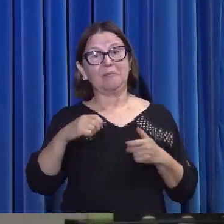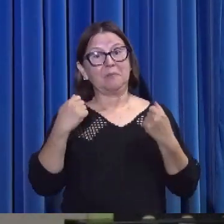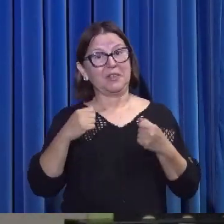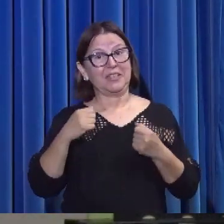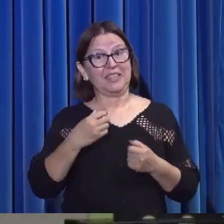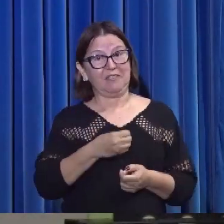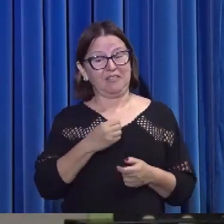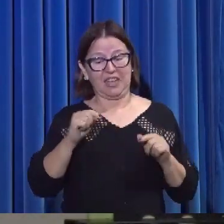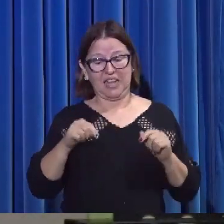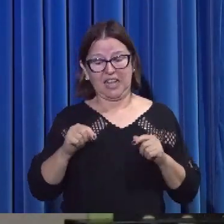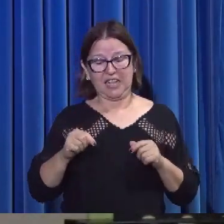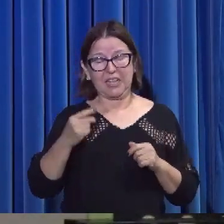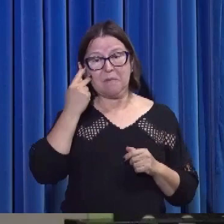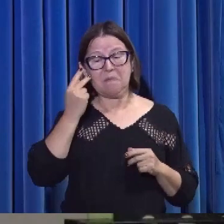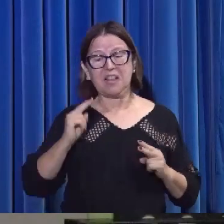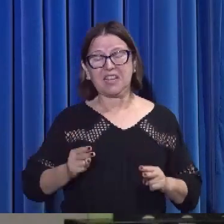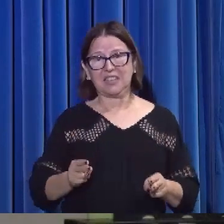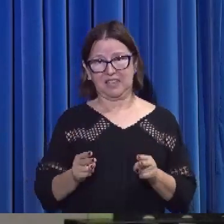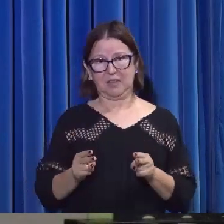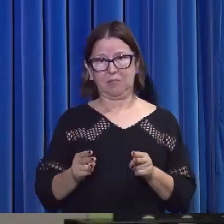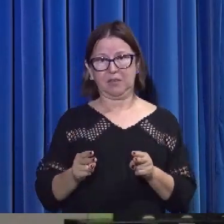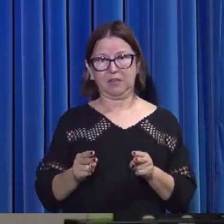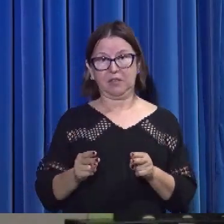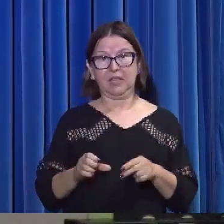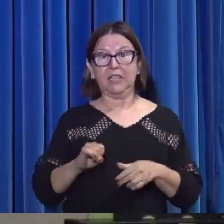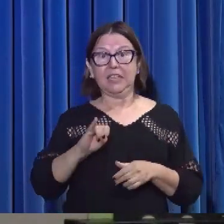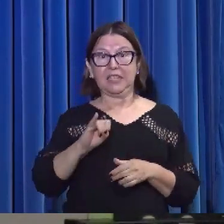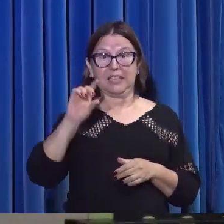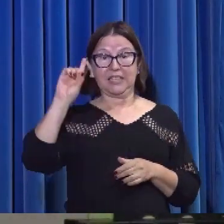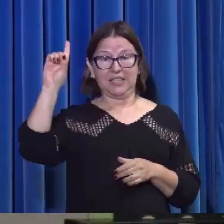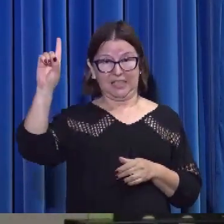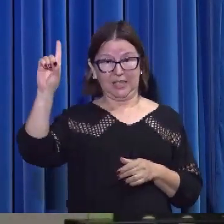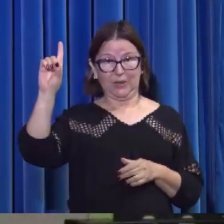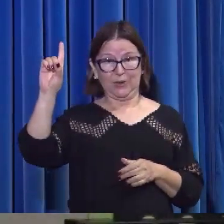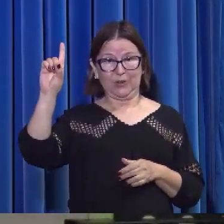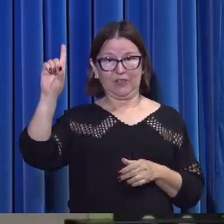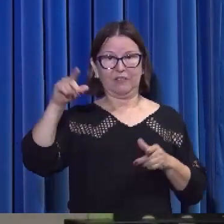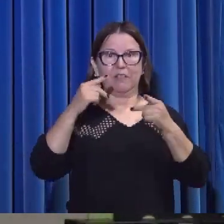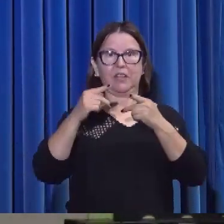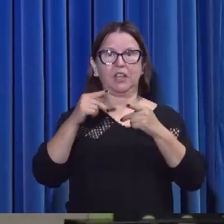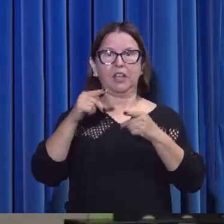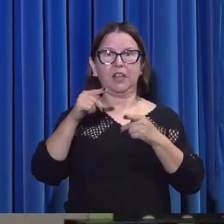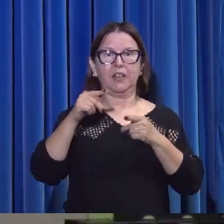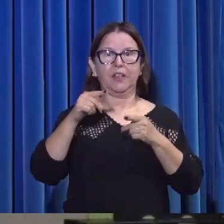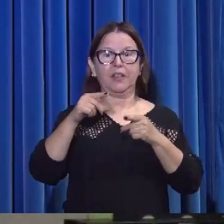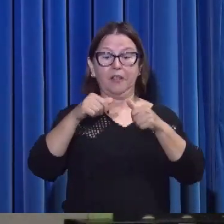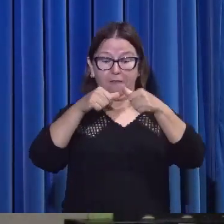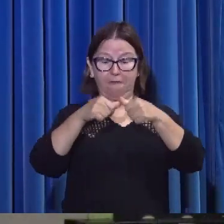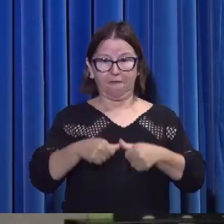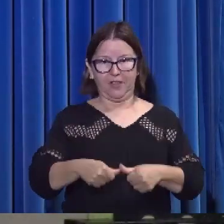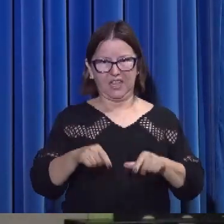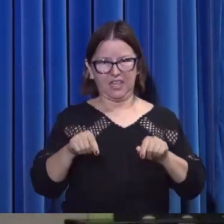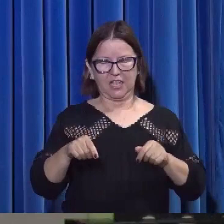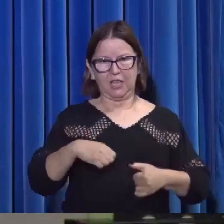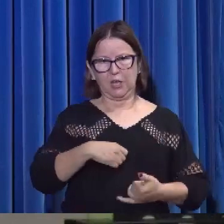para sempre, você receberia isso como uma maldição ou como uma bênção?